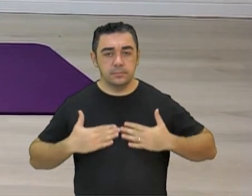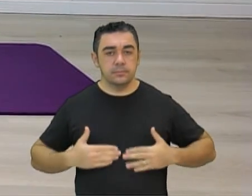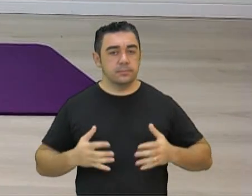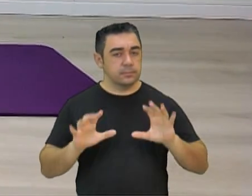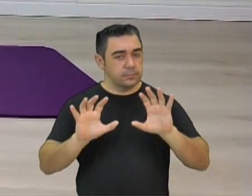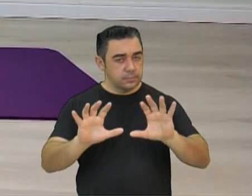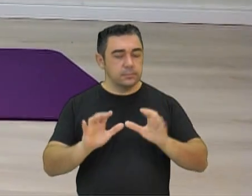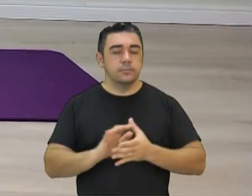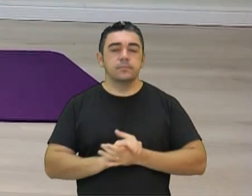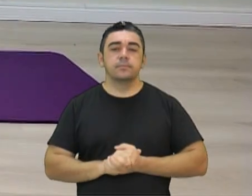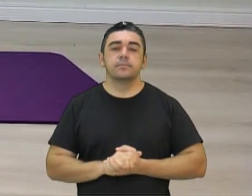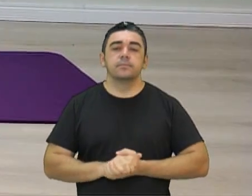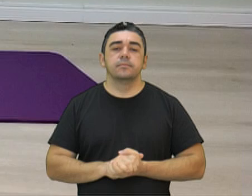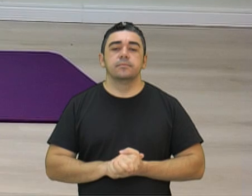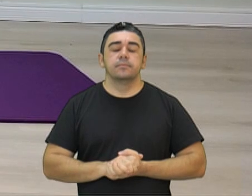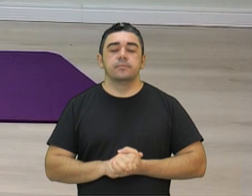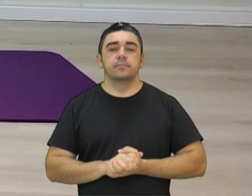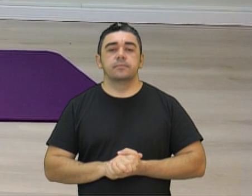Aí.